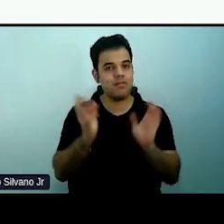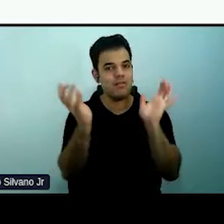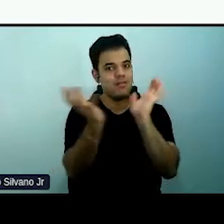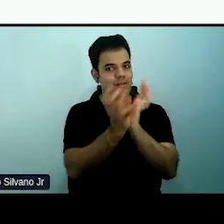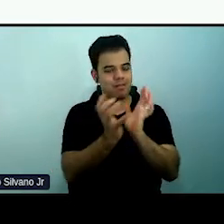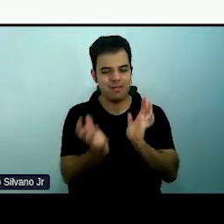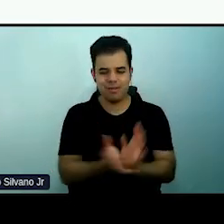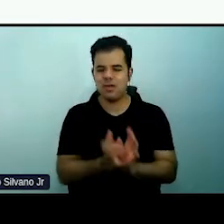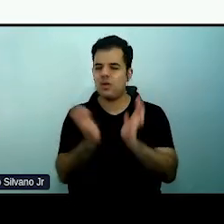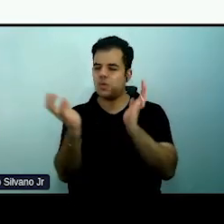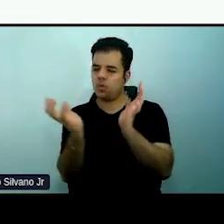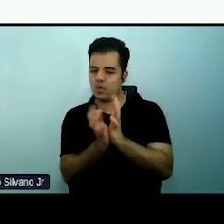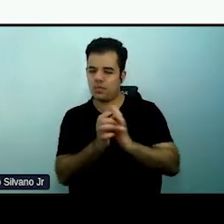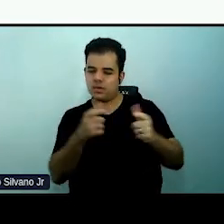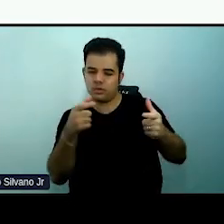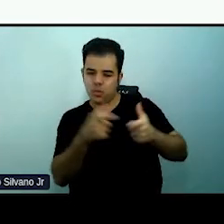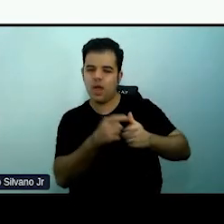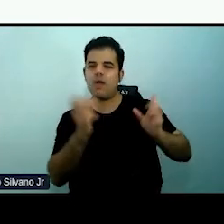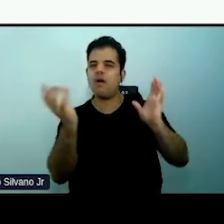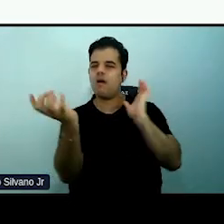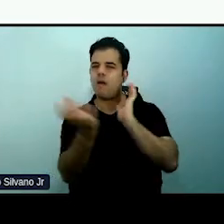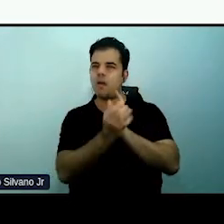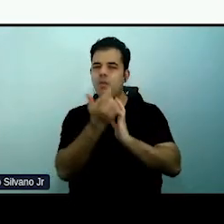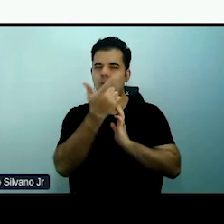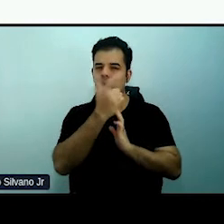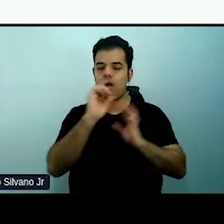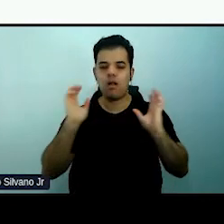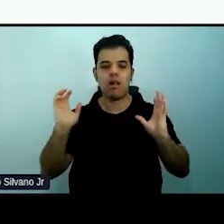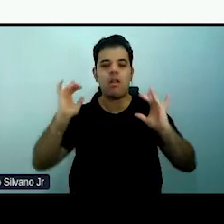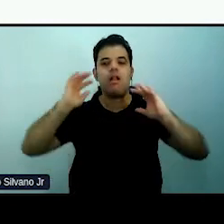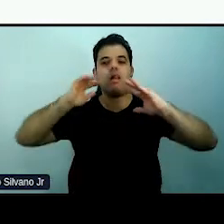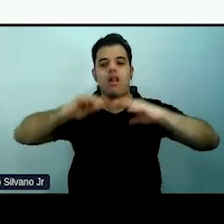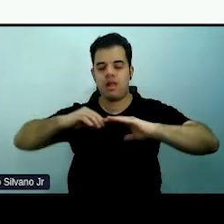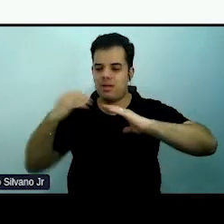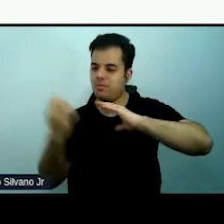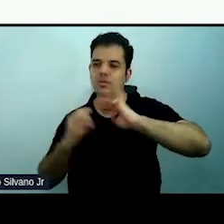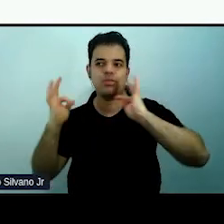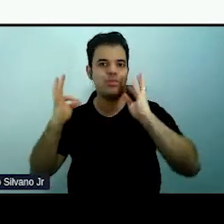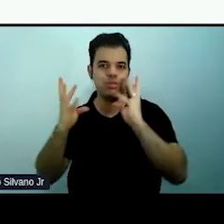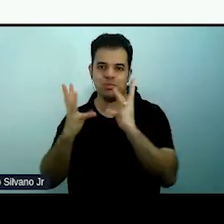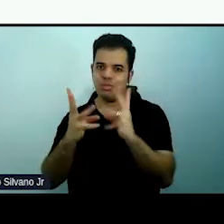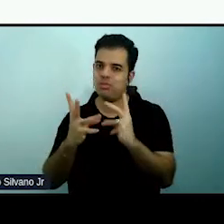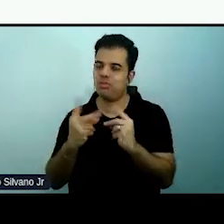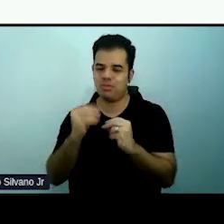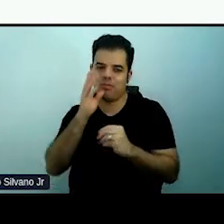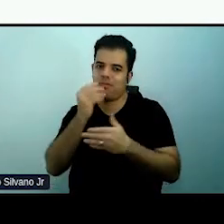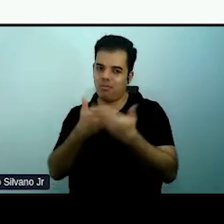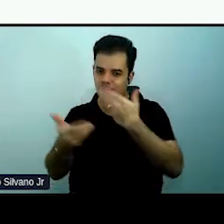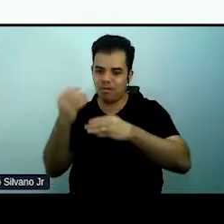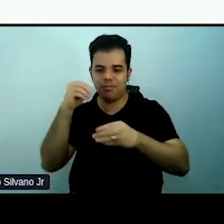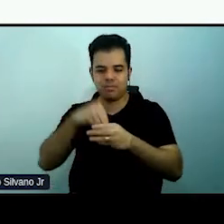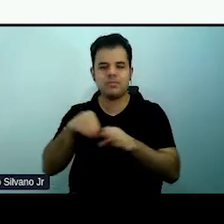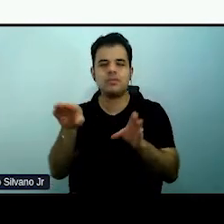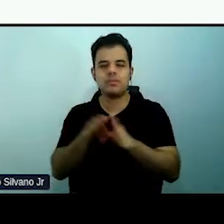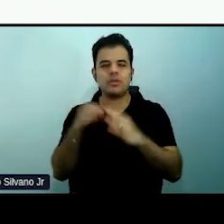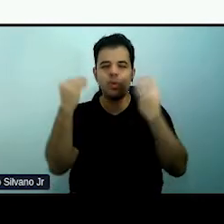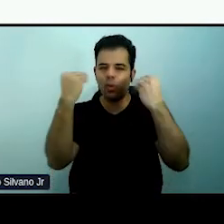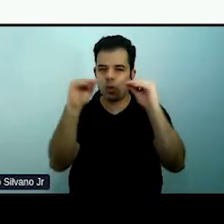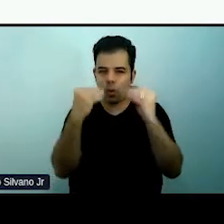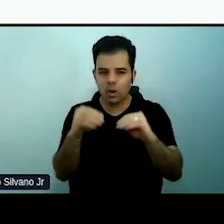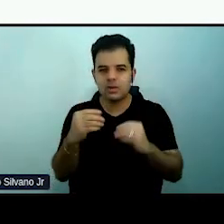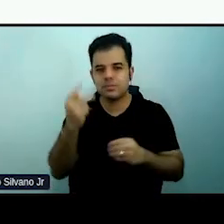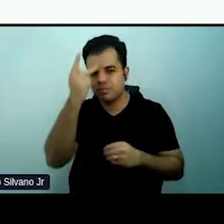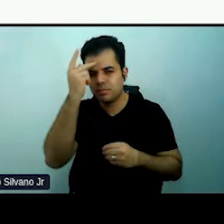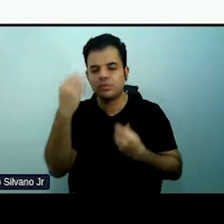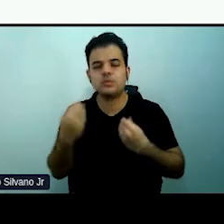grupo da Squad, grupo do... de tá todo mundo da empresa, enfim, e aí rola, né, as publicações, o pessoal